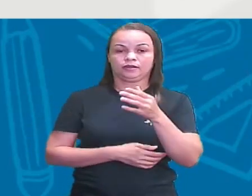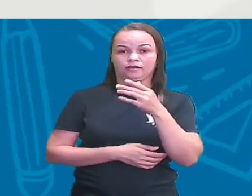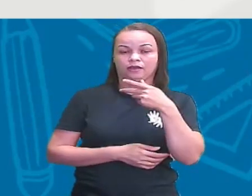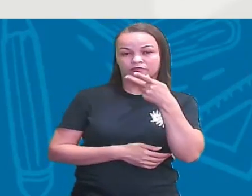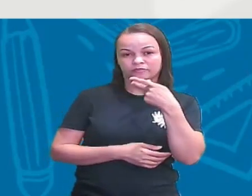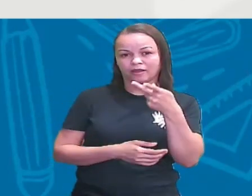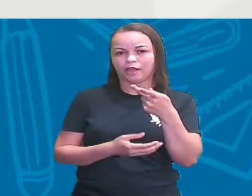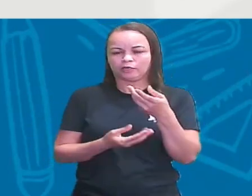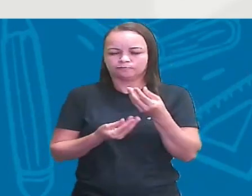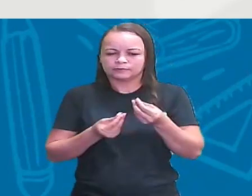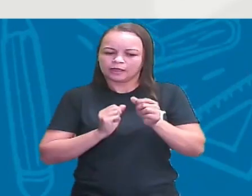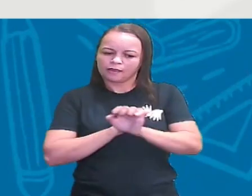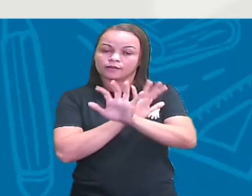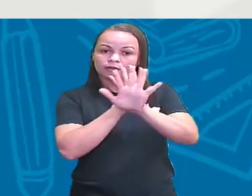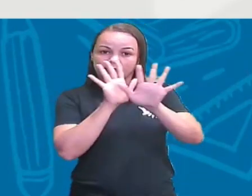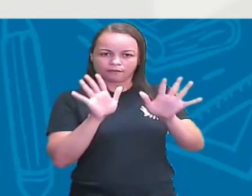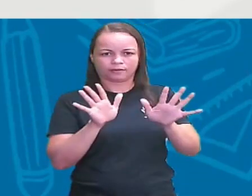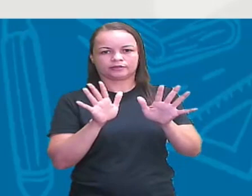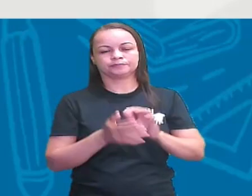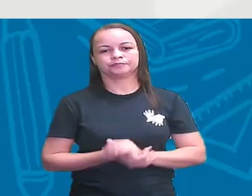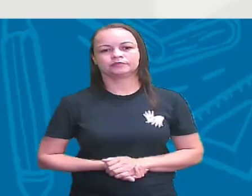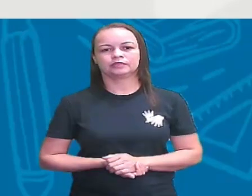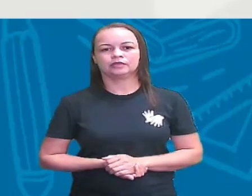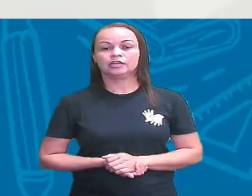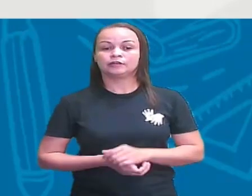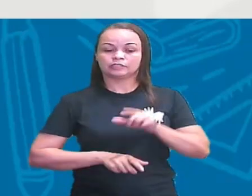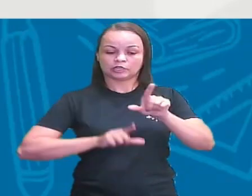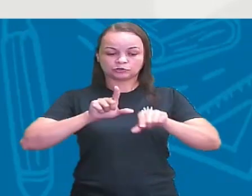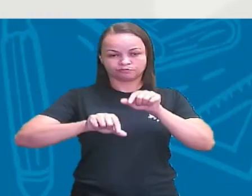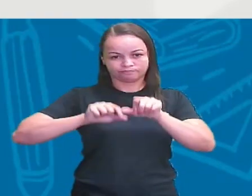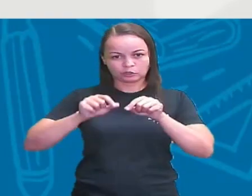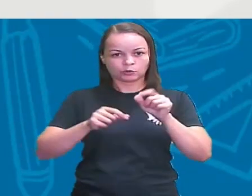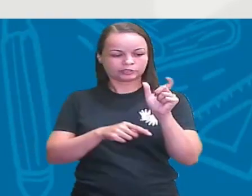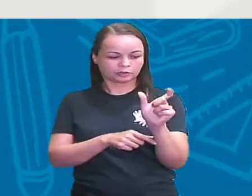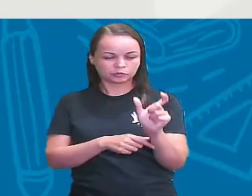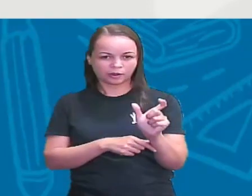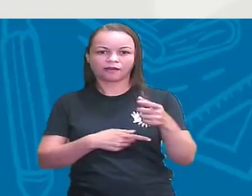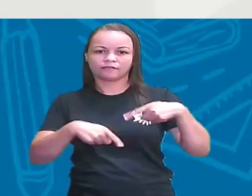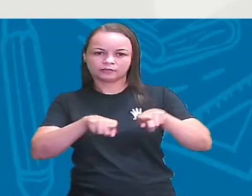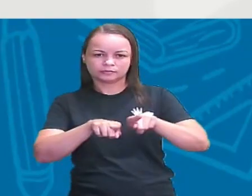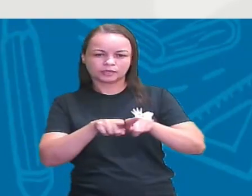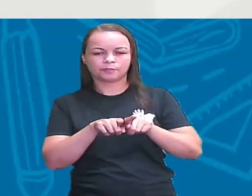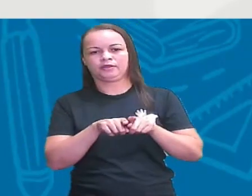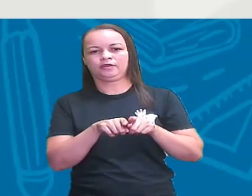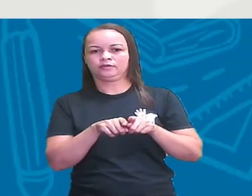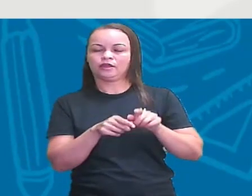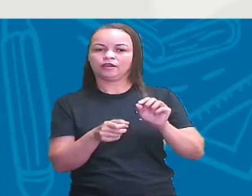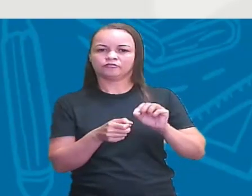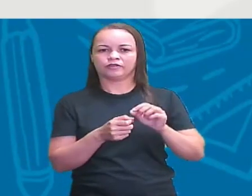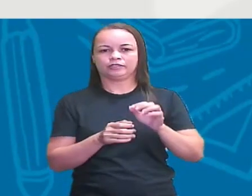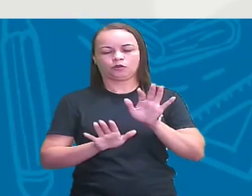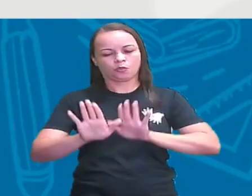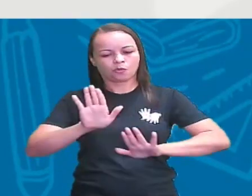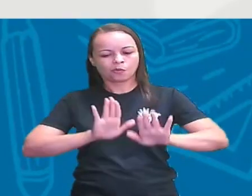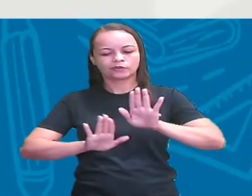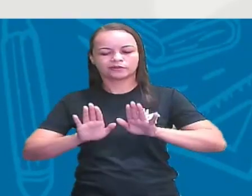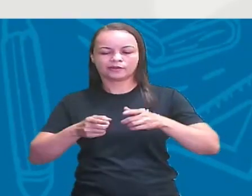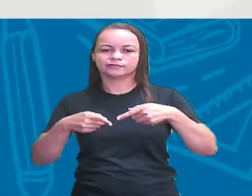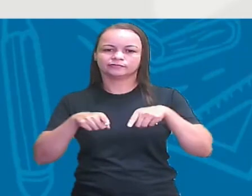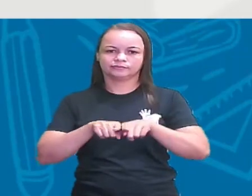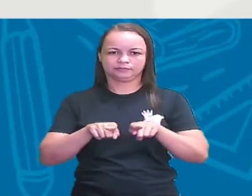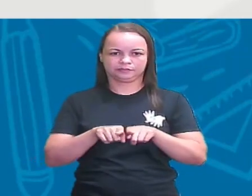né, e clara, e mesmo a escolha das palavras é feita com o maior cuidado,